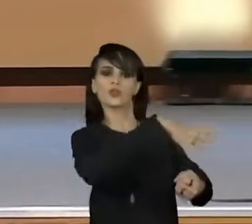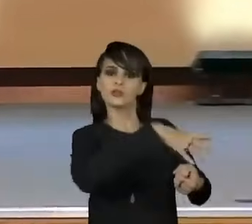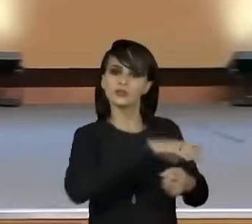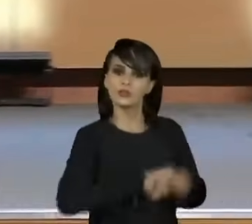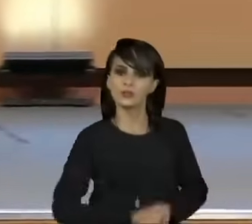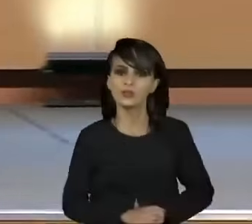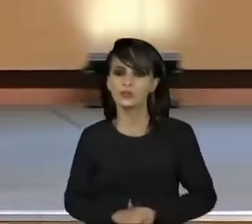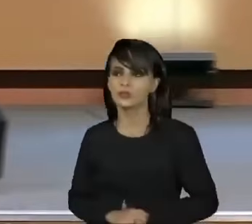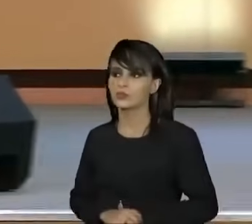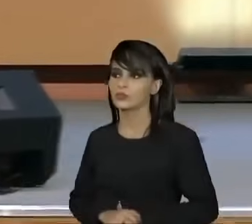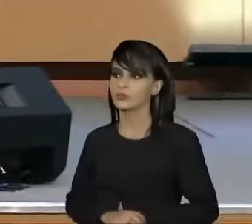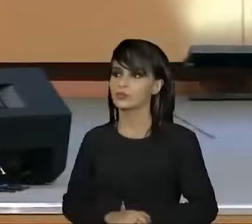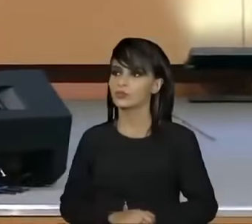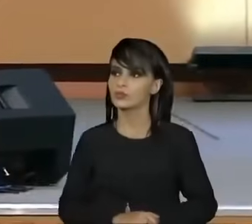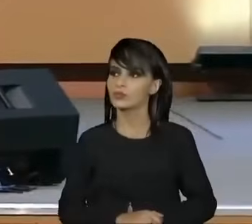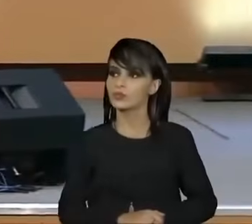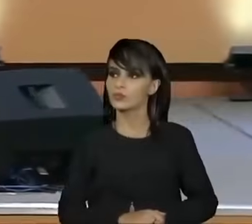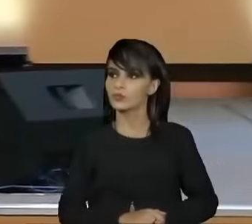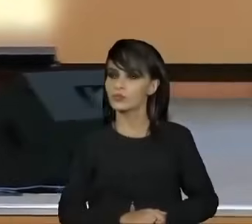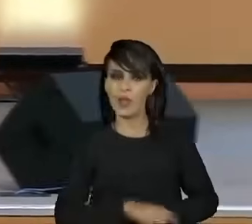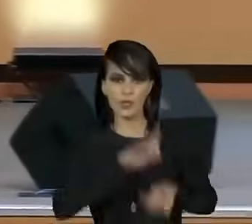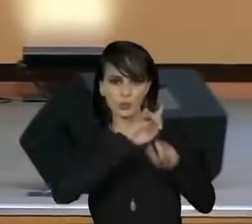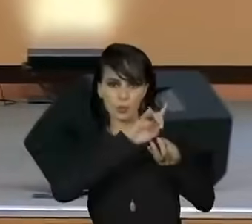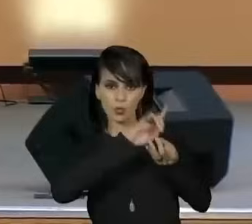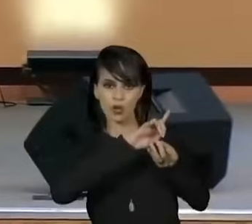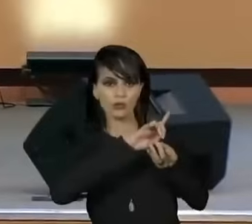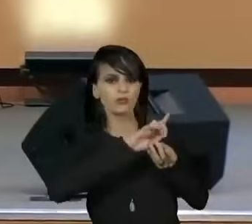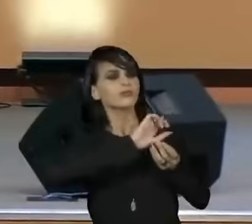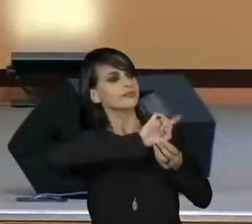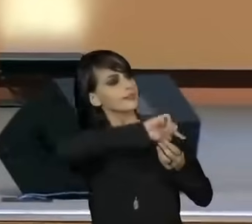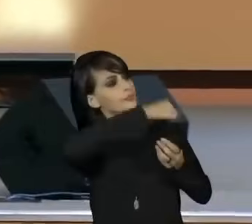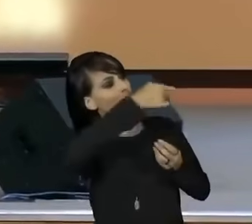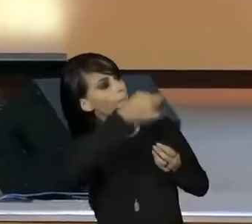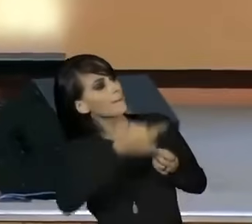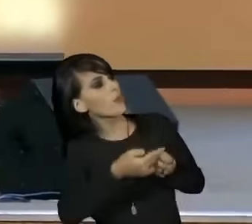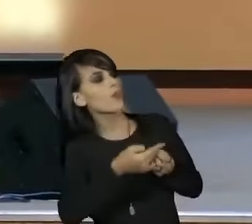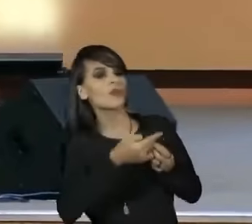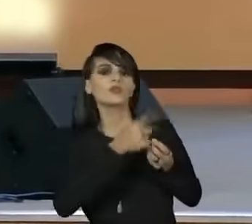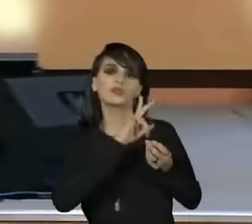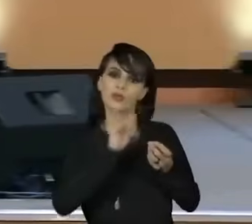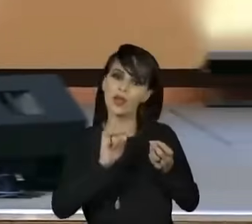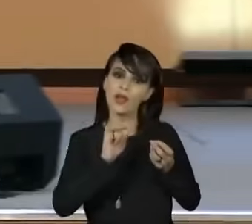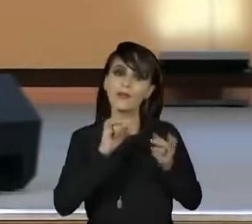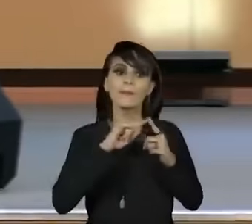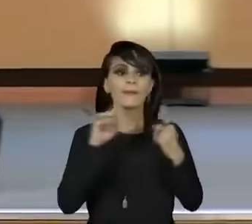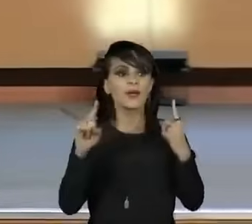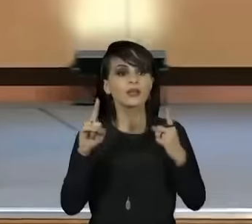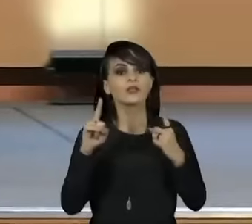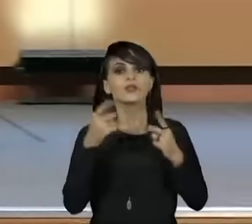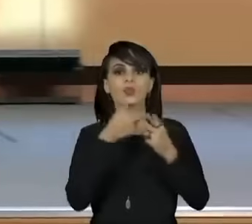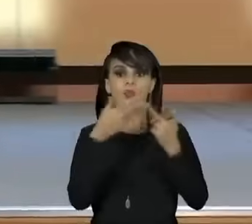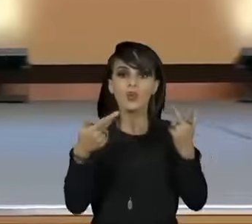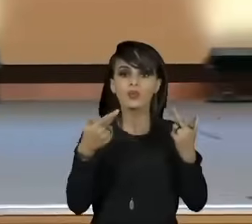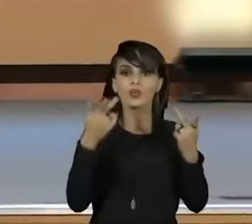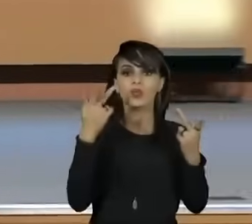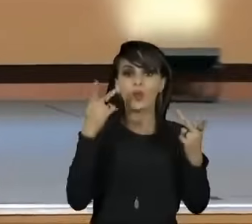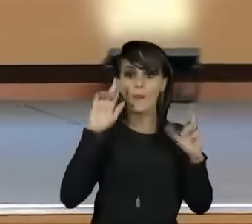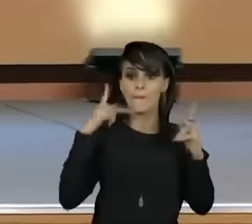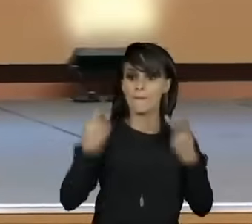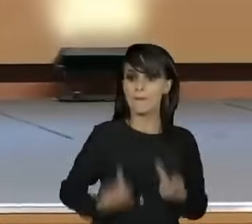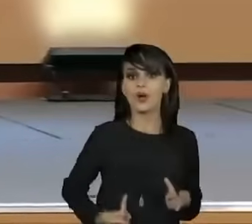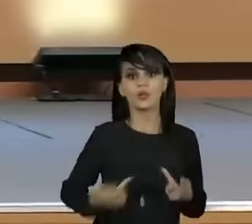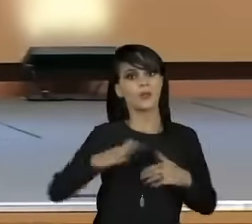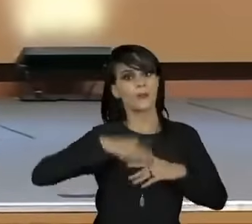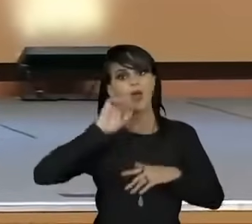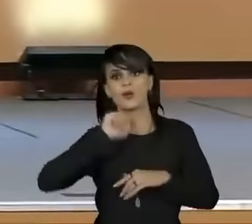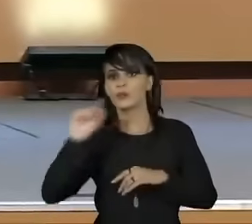corajoso não falou nenhum elemento espiritual depois ele vai falar mas ele fala dos elementos natur humanos mais do